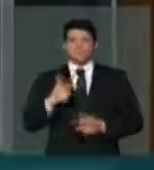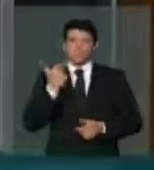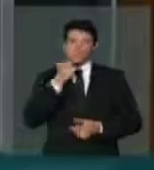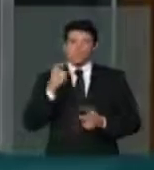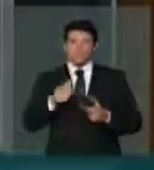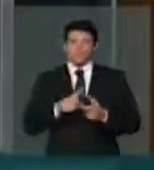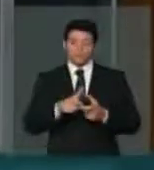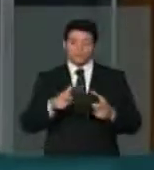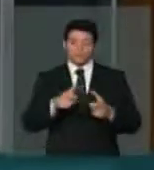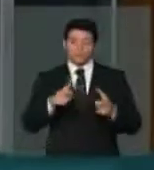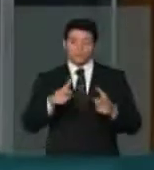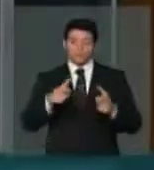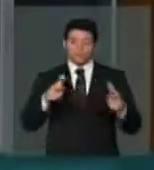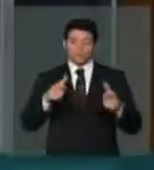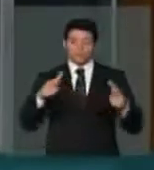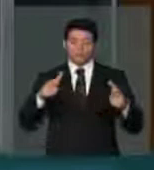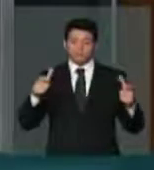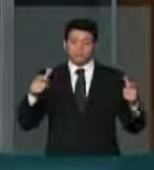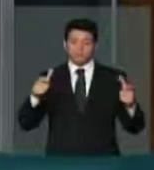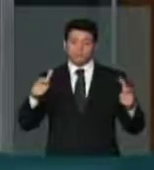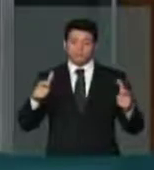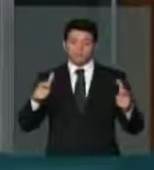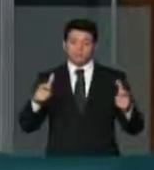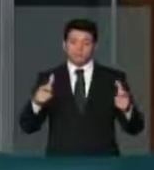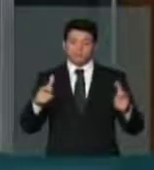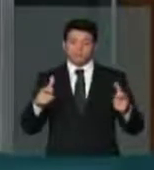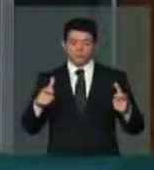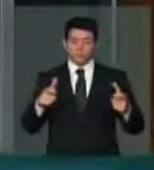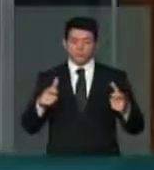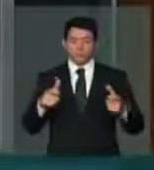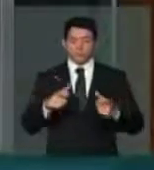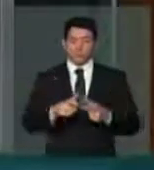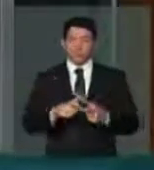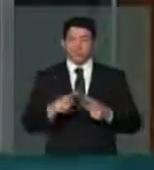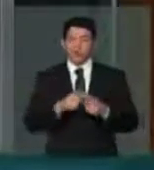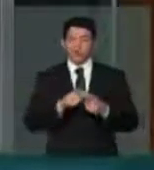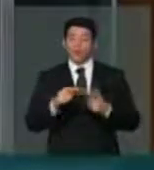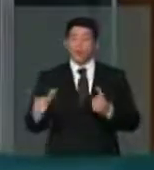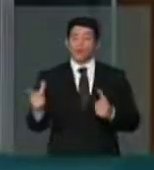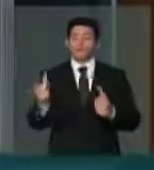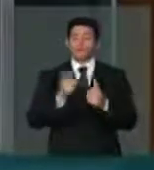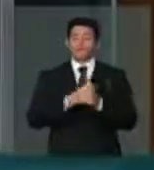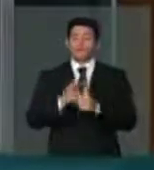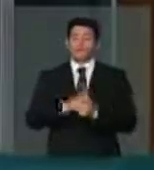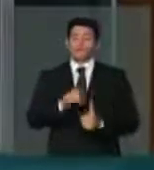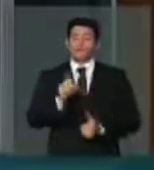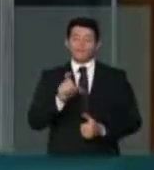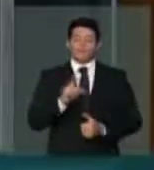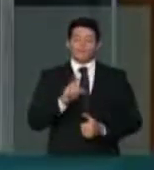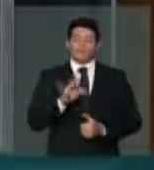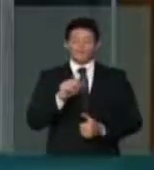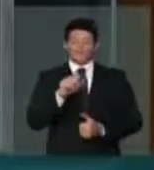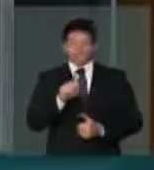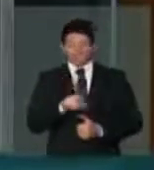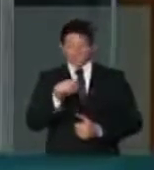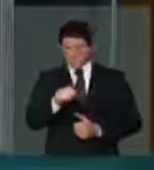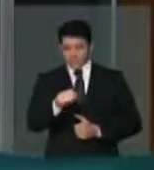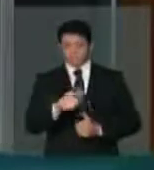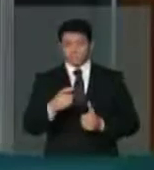aumentando compulsivamente as suas tarifas bancárias. Olha, meus